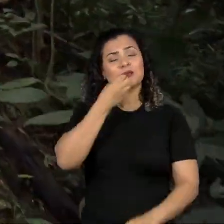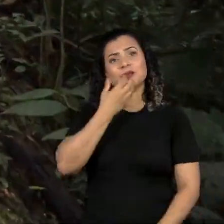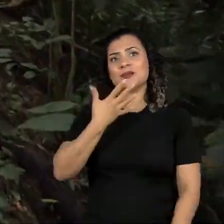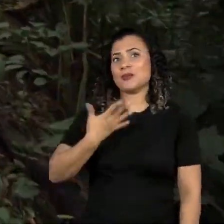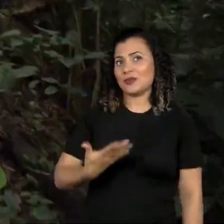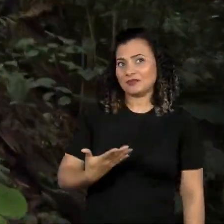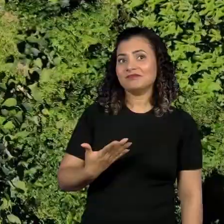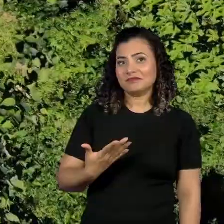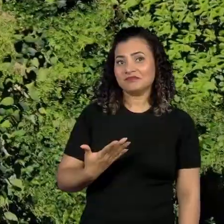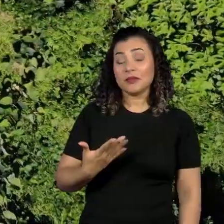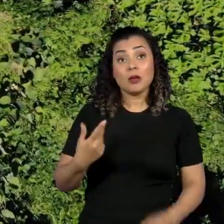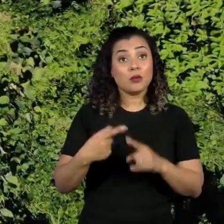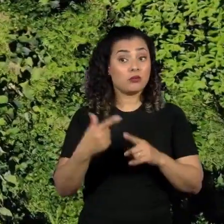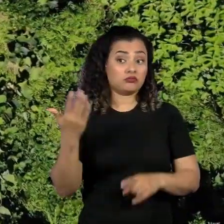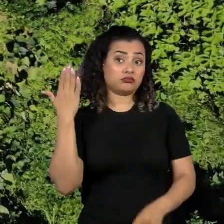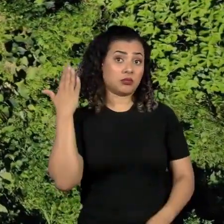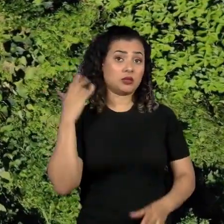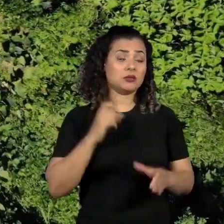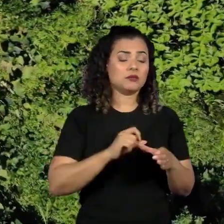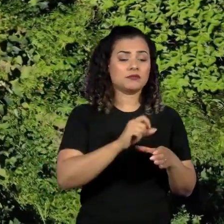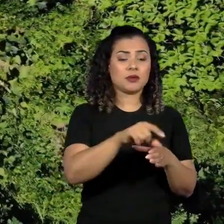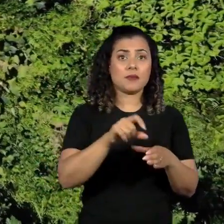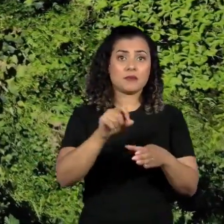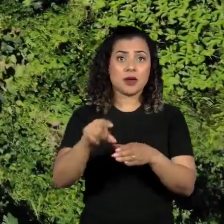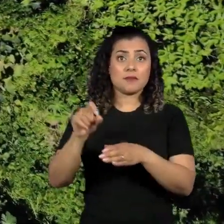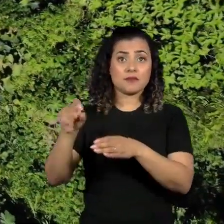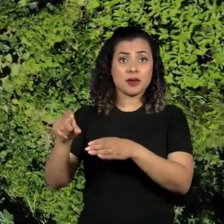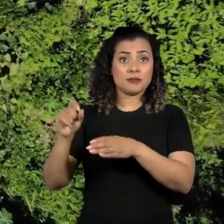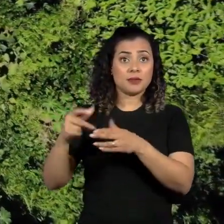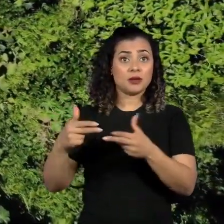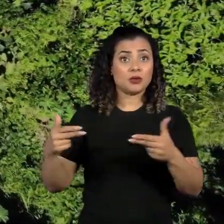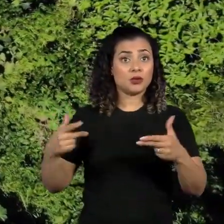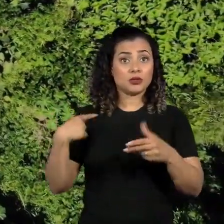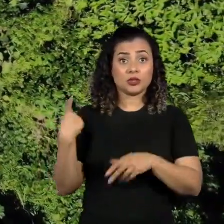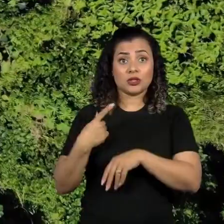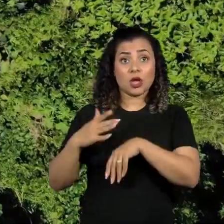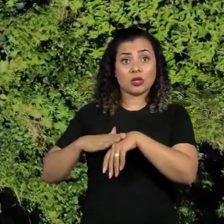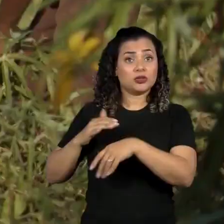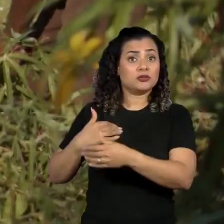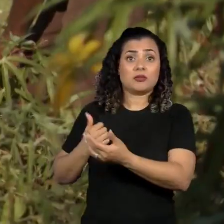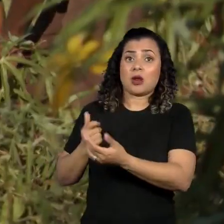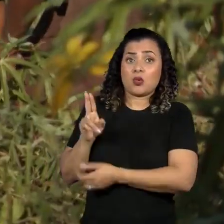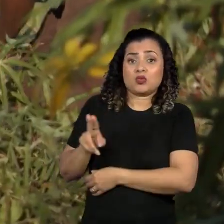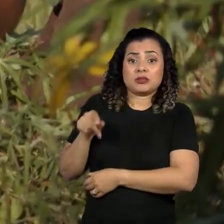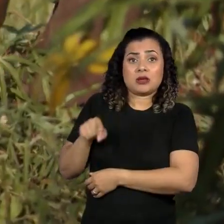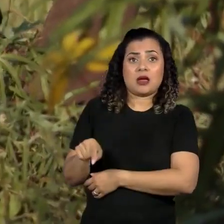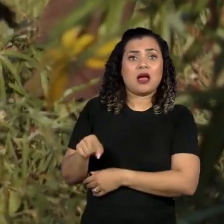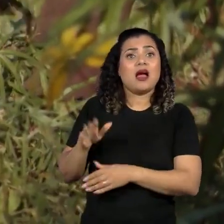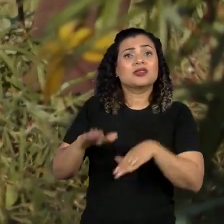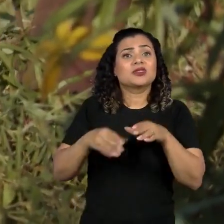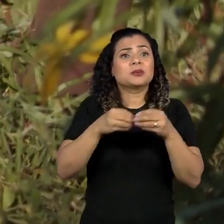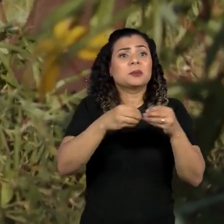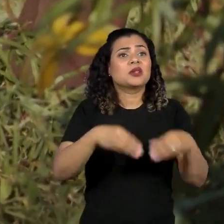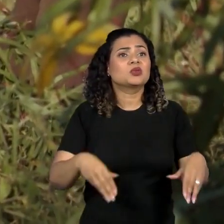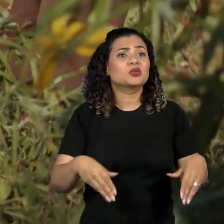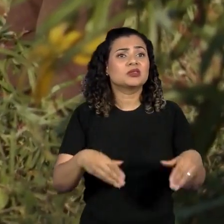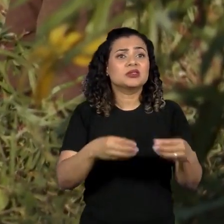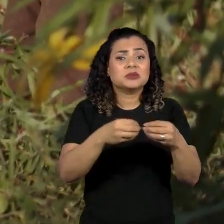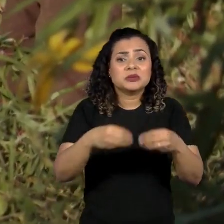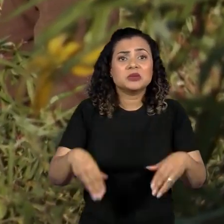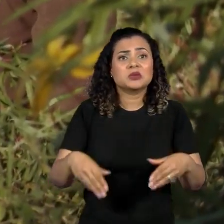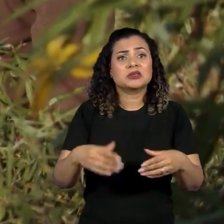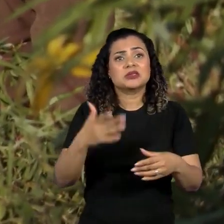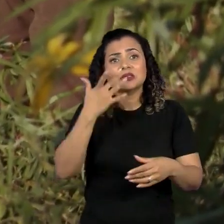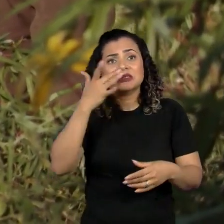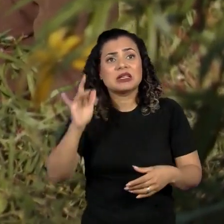porque antes a gente plantava as coisas só mais para o consumo, perdia muito. Aí depois que